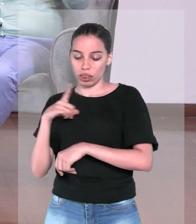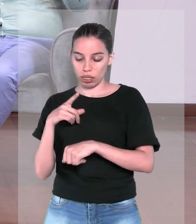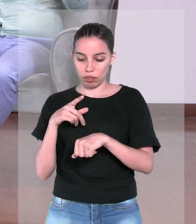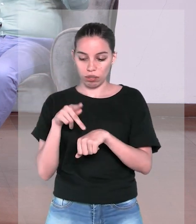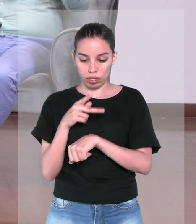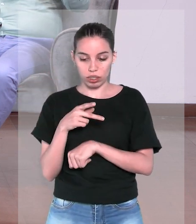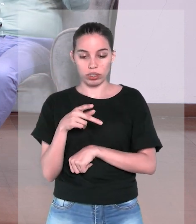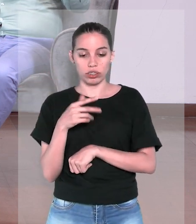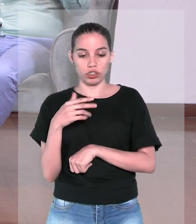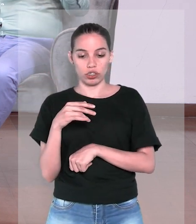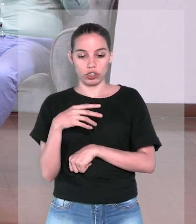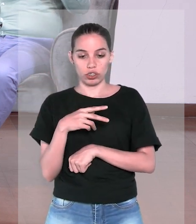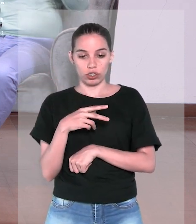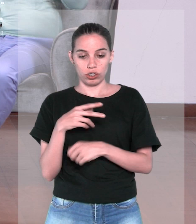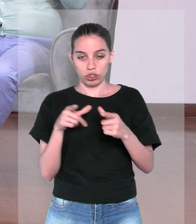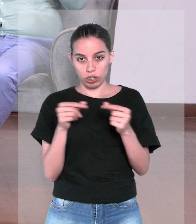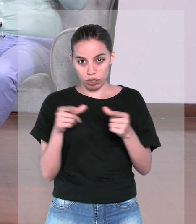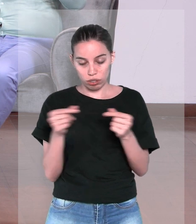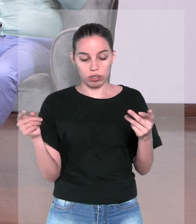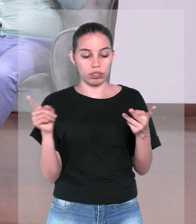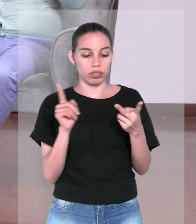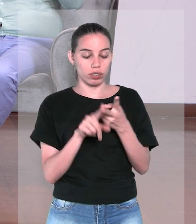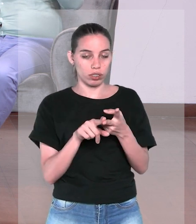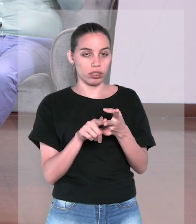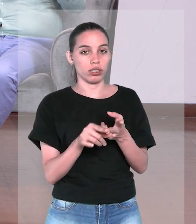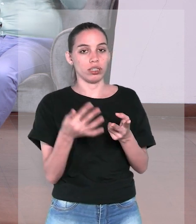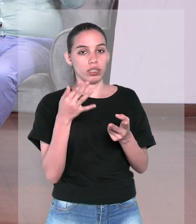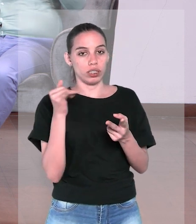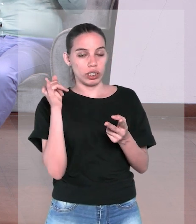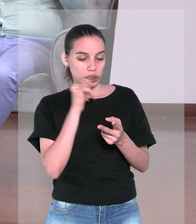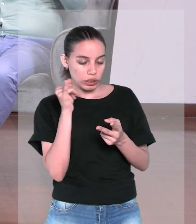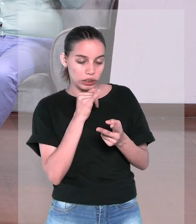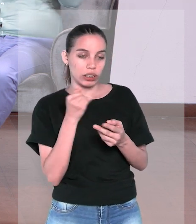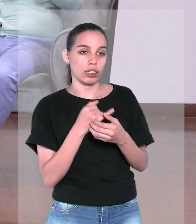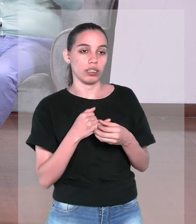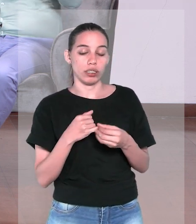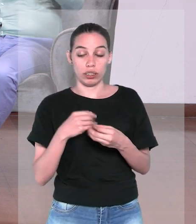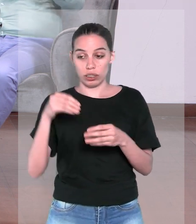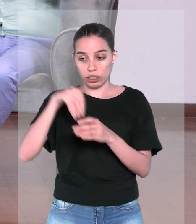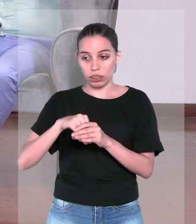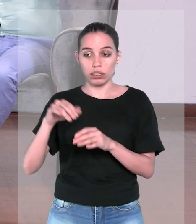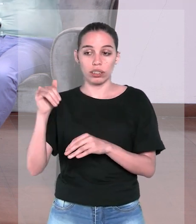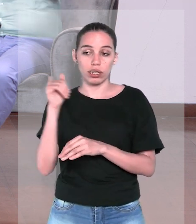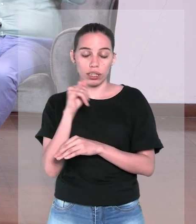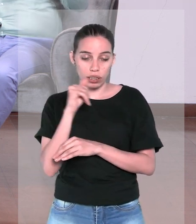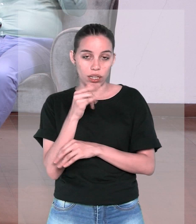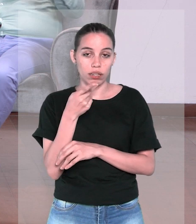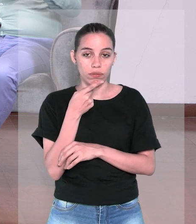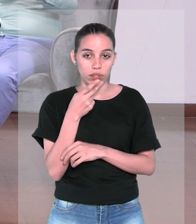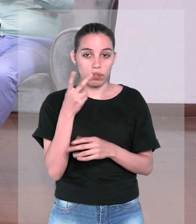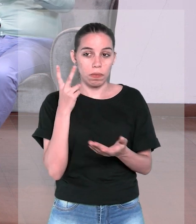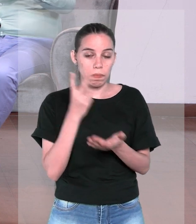sérios problemas de violência sexual e a escola, para a criança e para o adolescente, ela foi um elemento